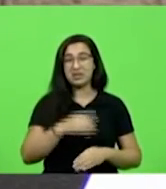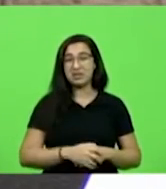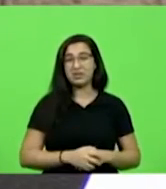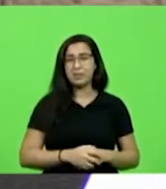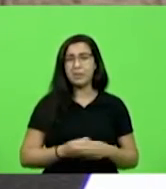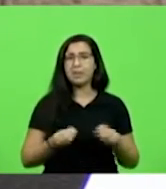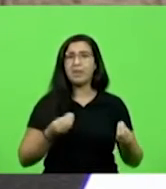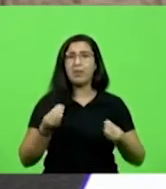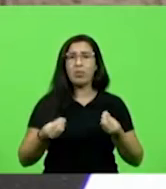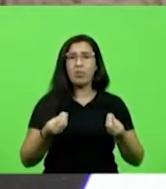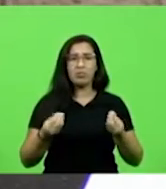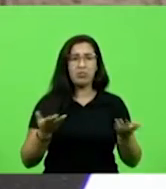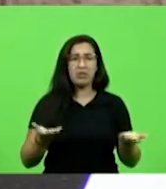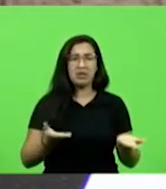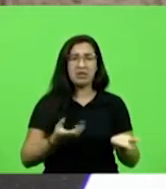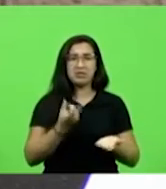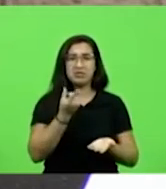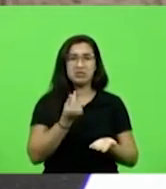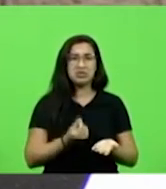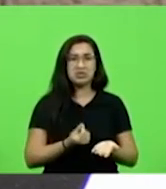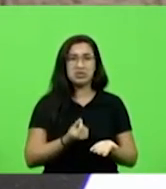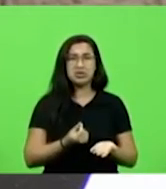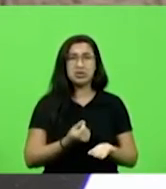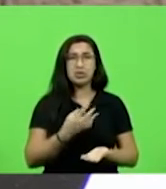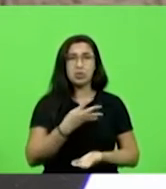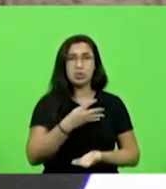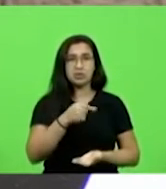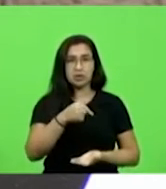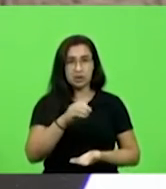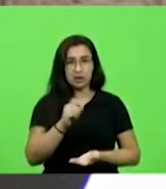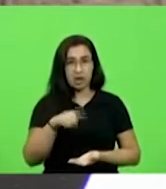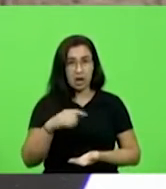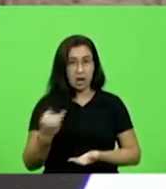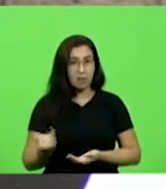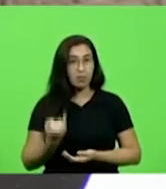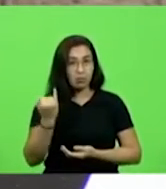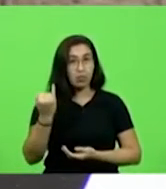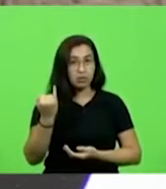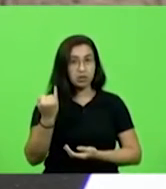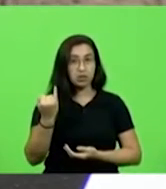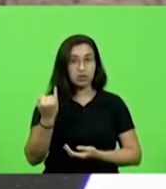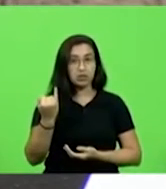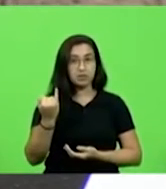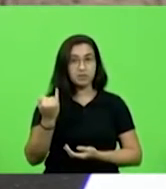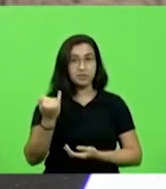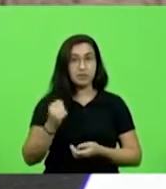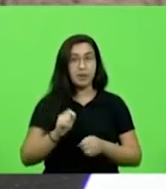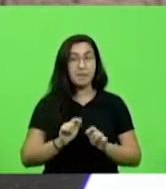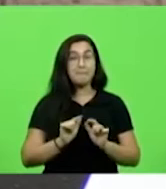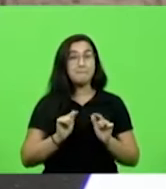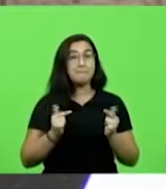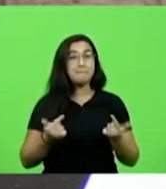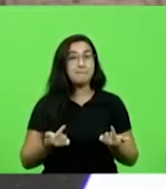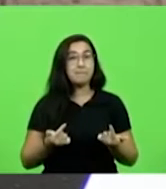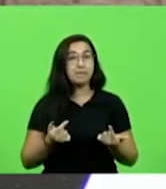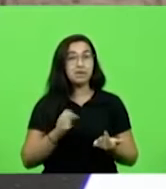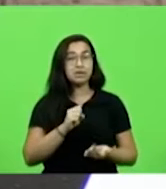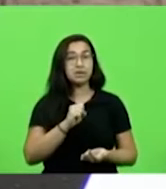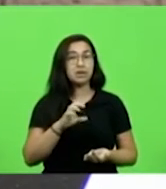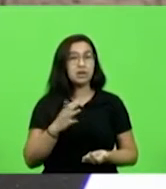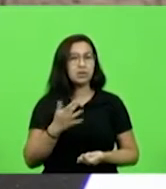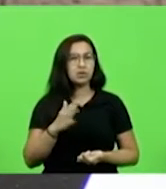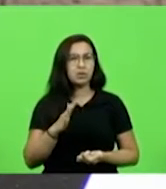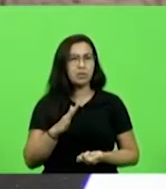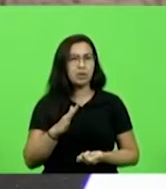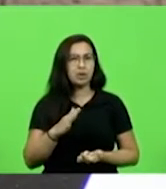te retirar dinheiro de Santa Catarina? A 470 é importante? É sim. Agora, Santa Catarina envia uma média, nos últimos